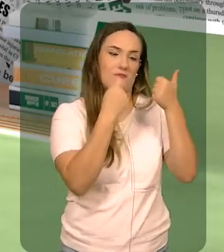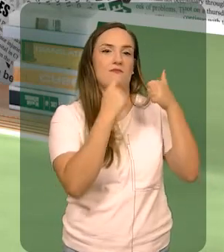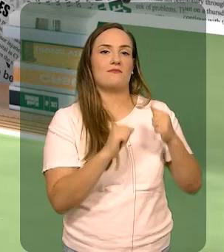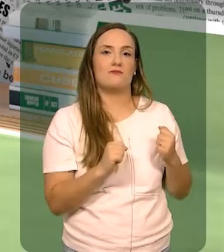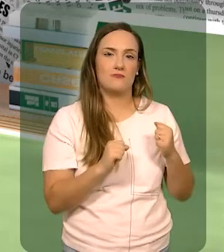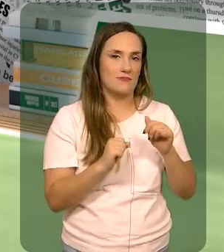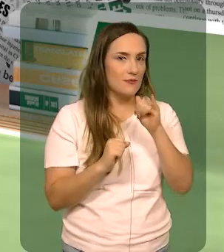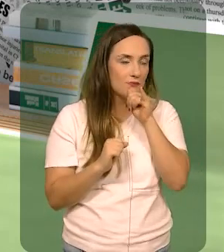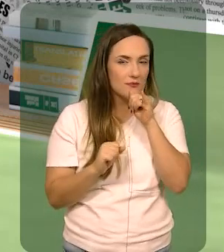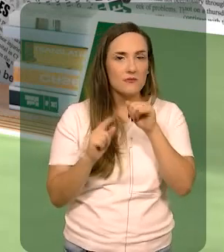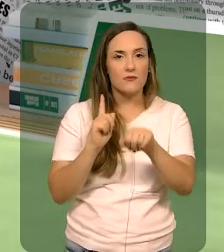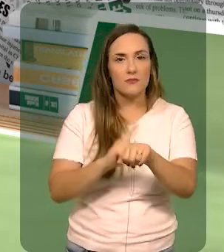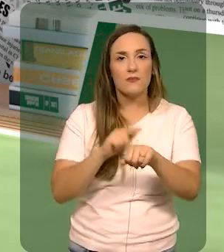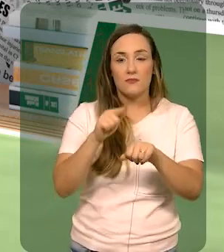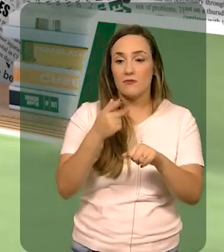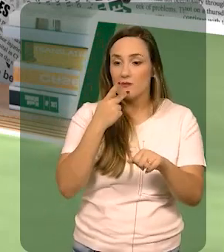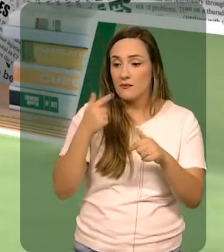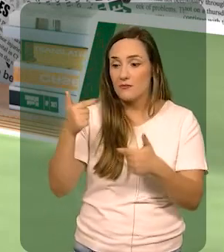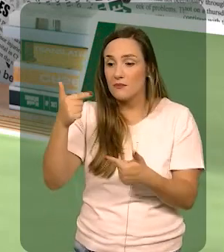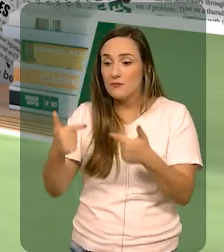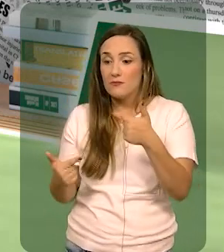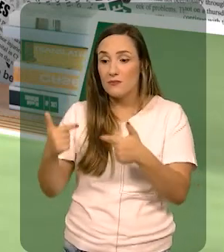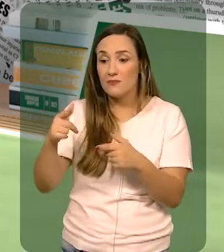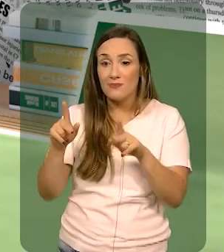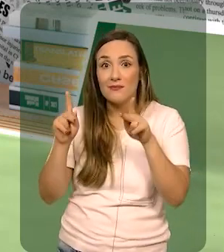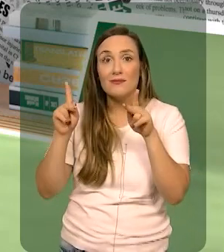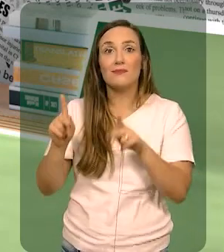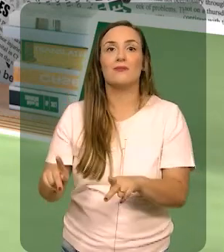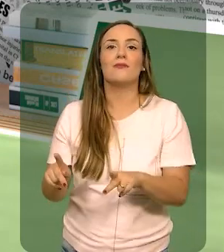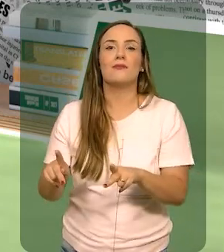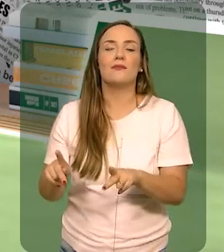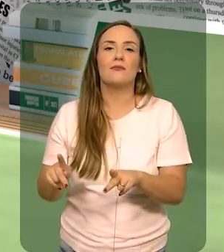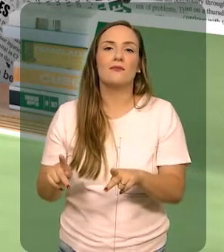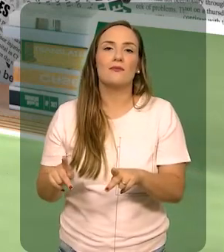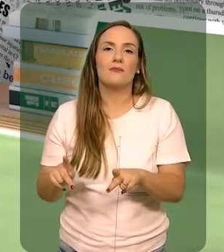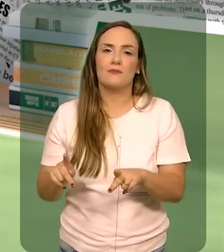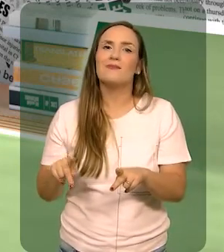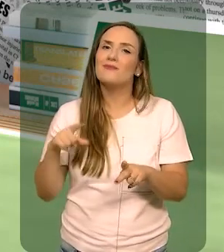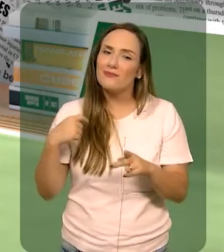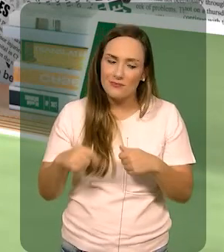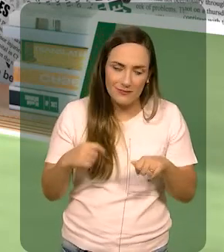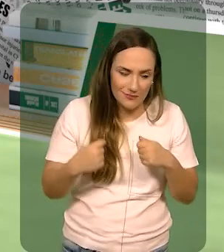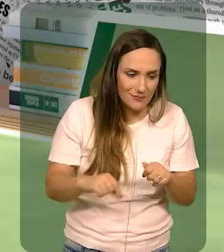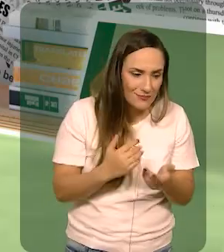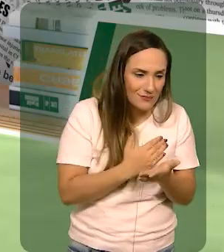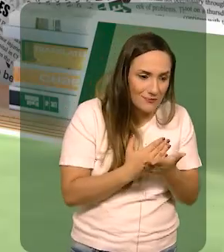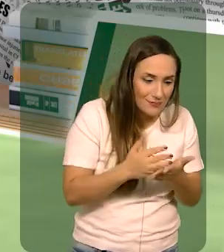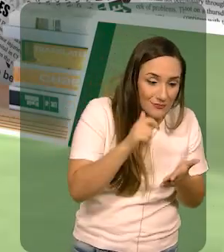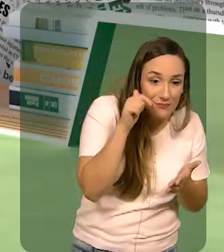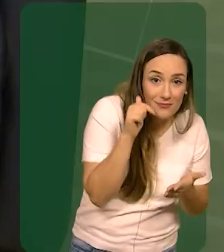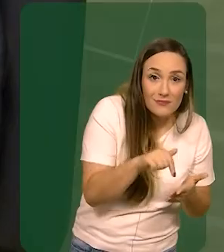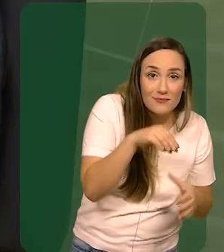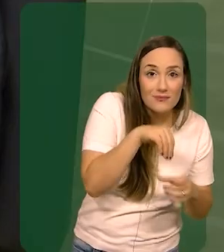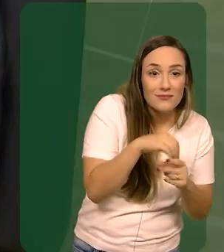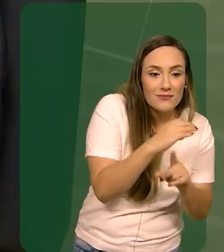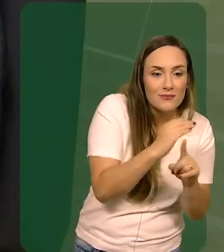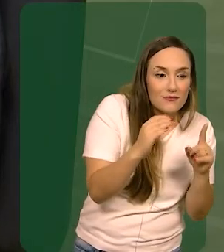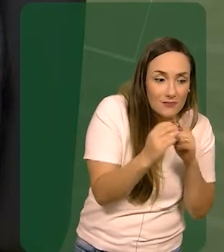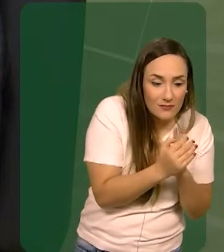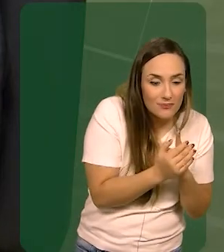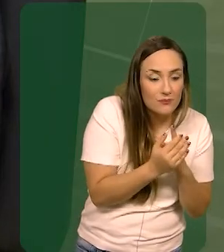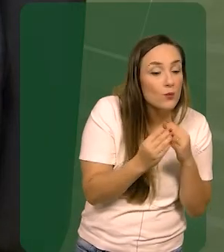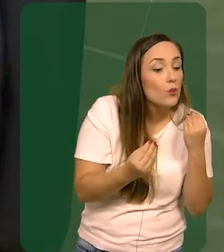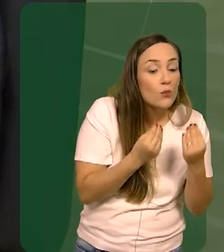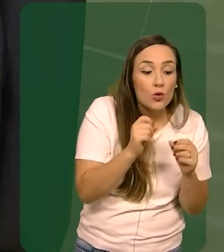fala criar políticas públicas afirmativas de dentro para fora, é uma realidade que a gente está tentando